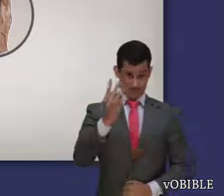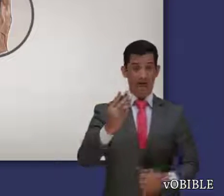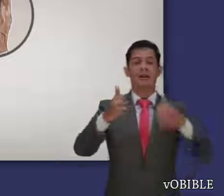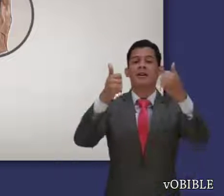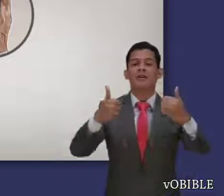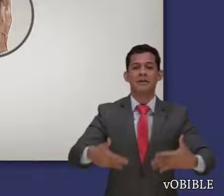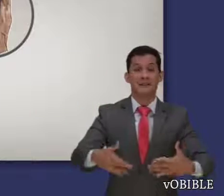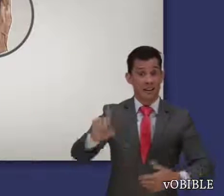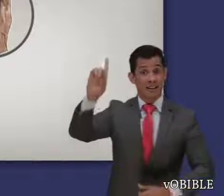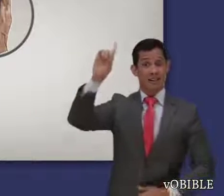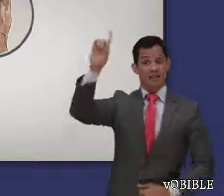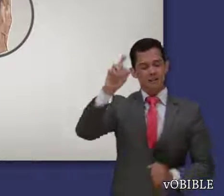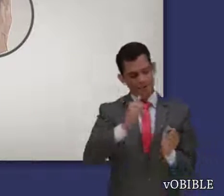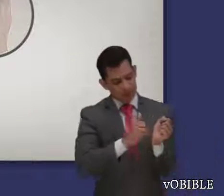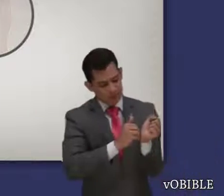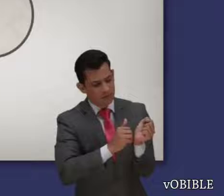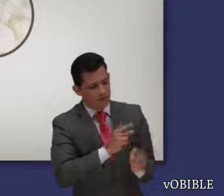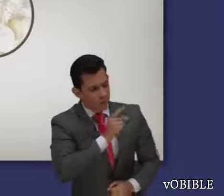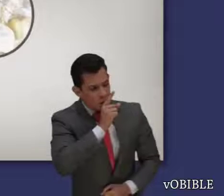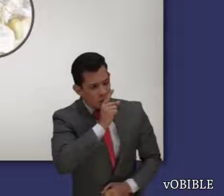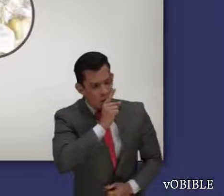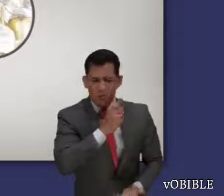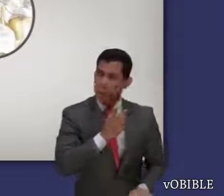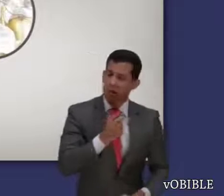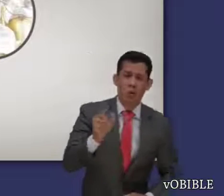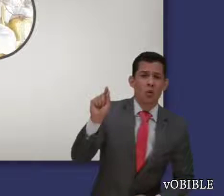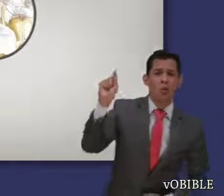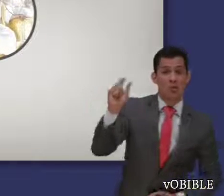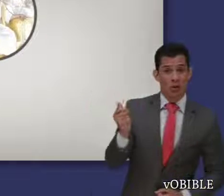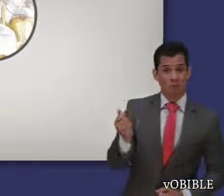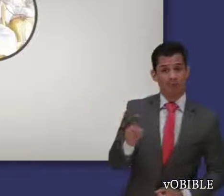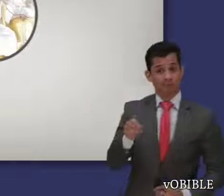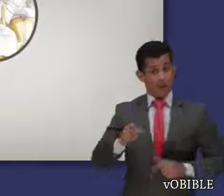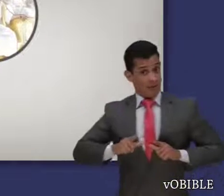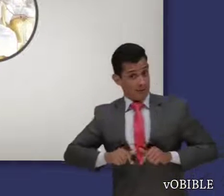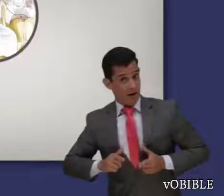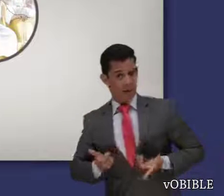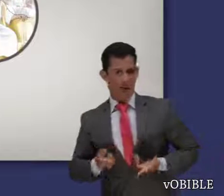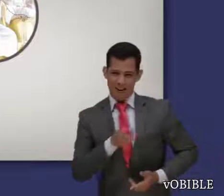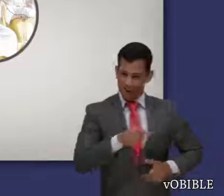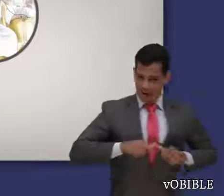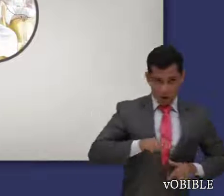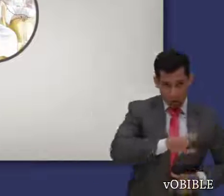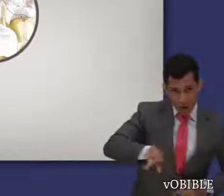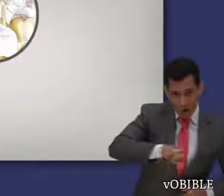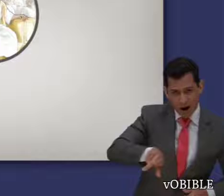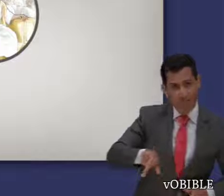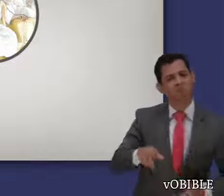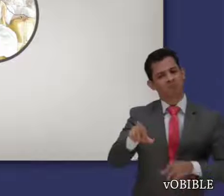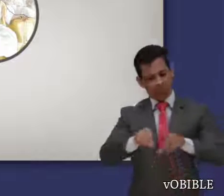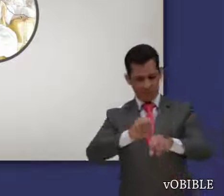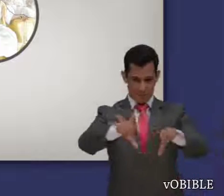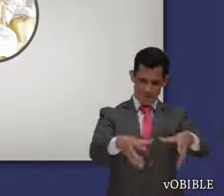No capítulo 3, Paulo fala do segredo sagrado do Cristo e explica que Deus não escolheu só judeus,